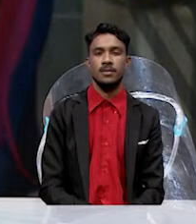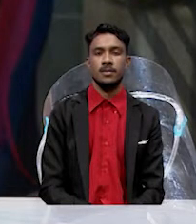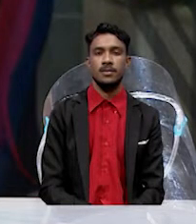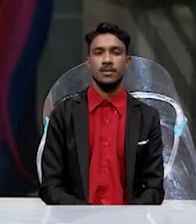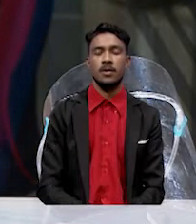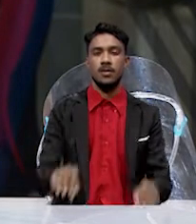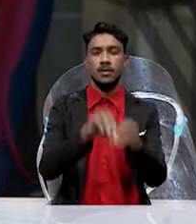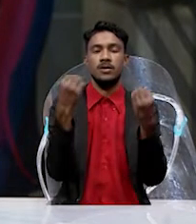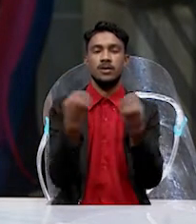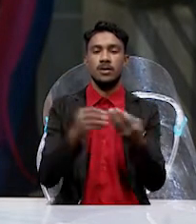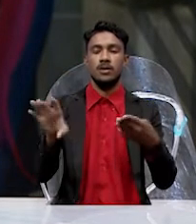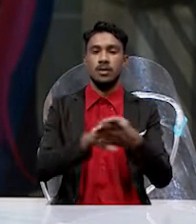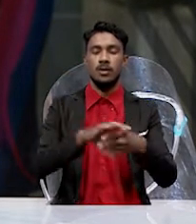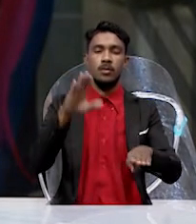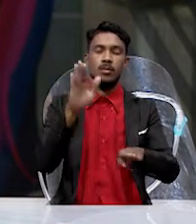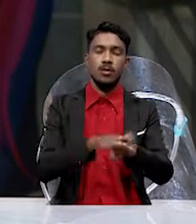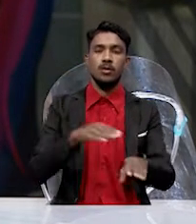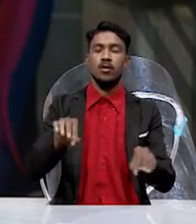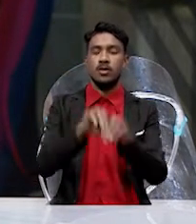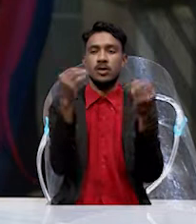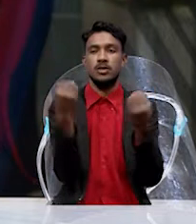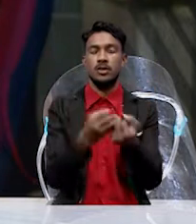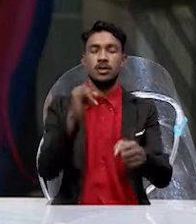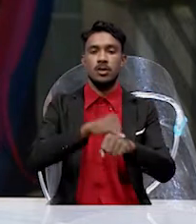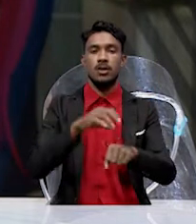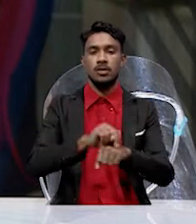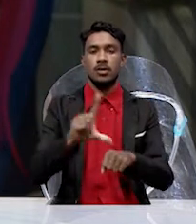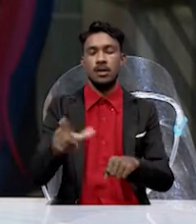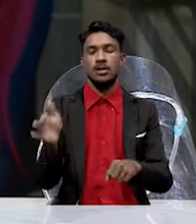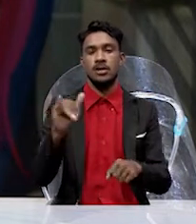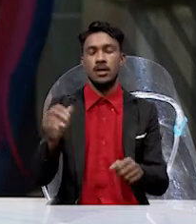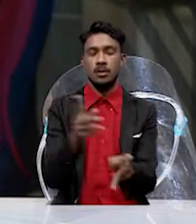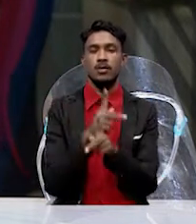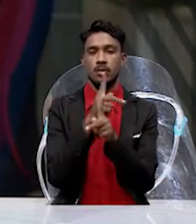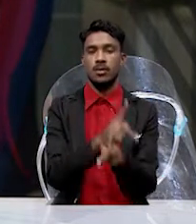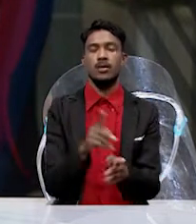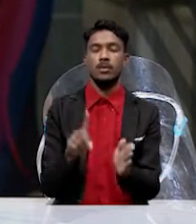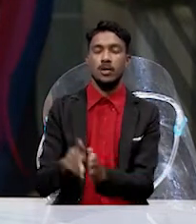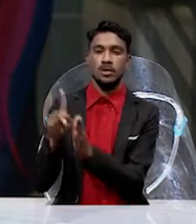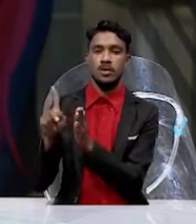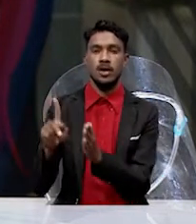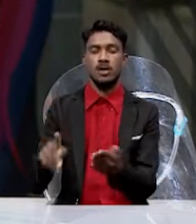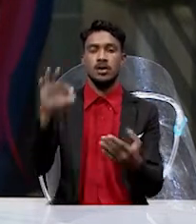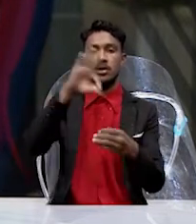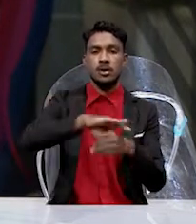Organ eleitoral se convida a organização internacional CIRA, onde monitoriza o processo de eleição